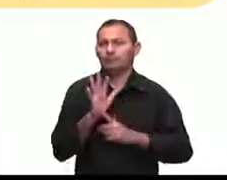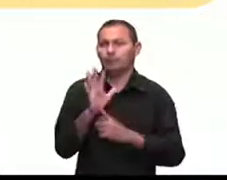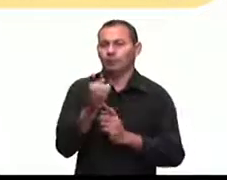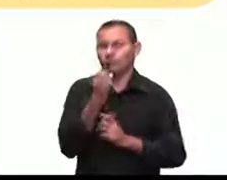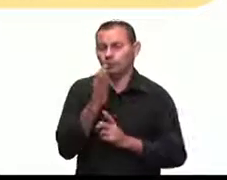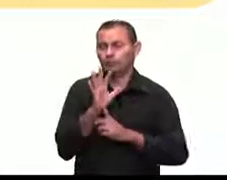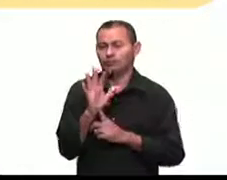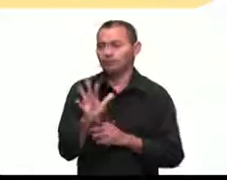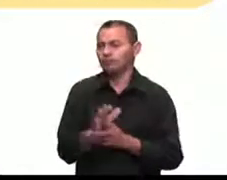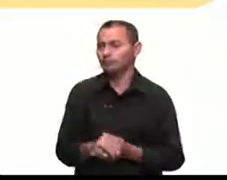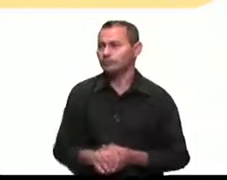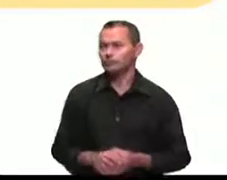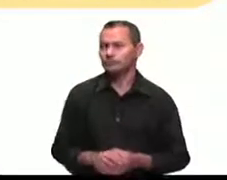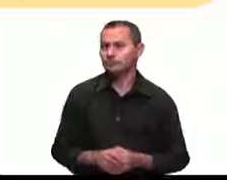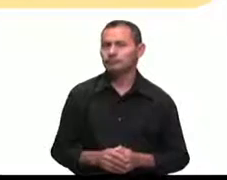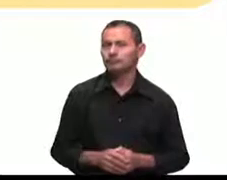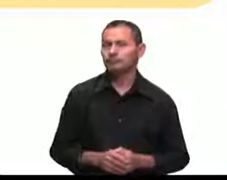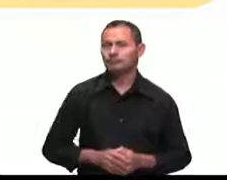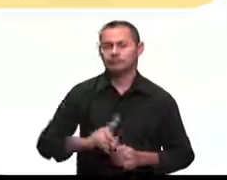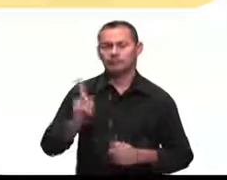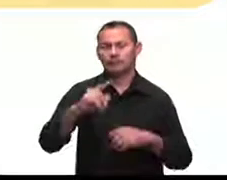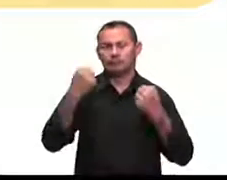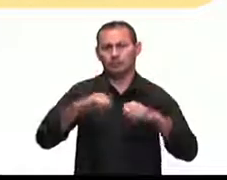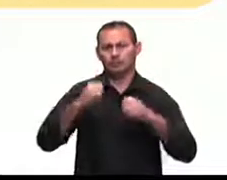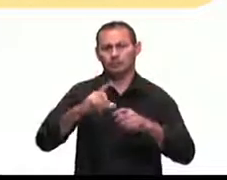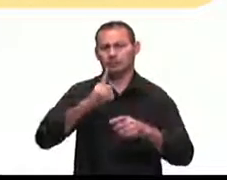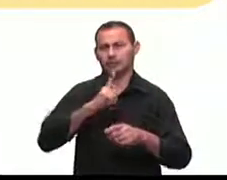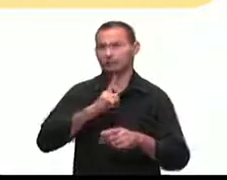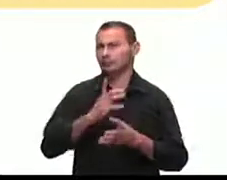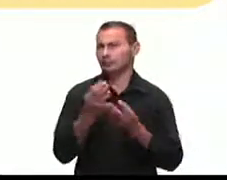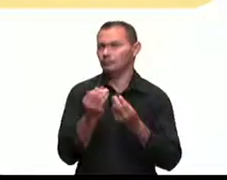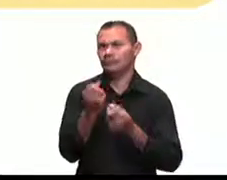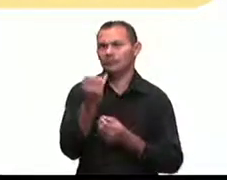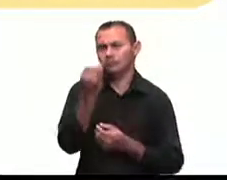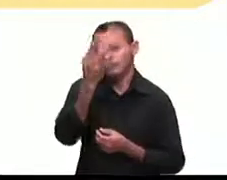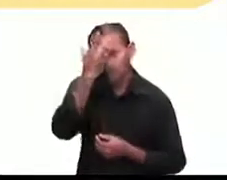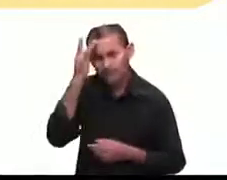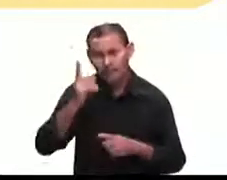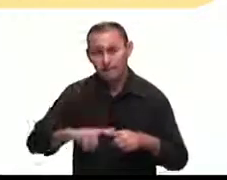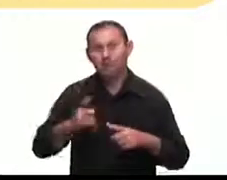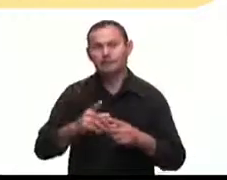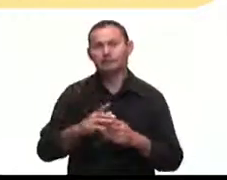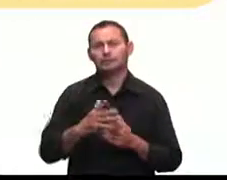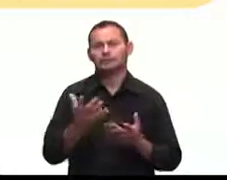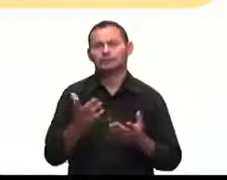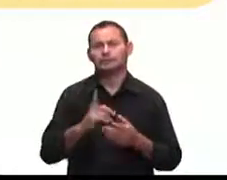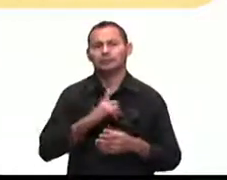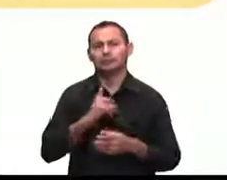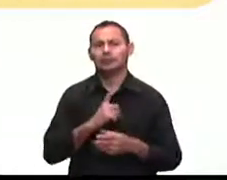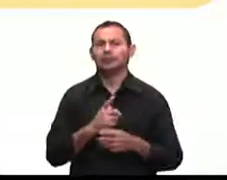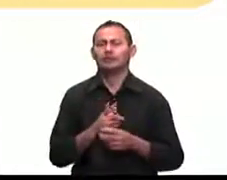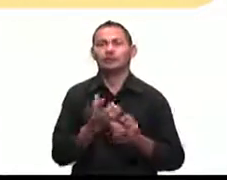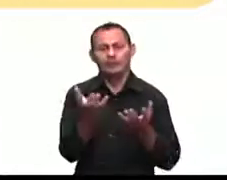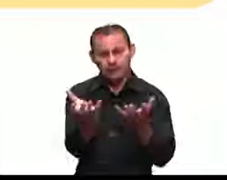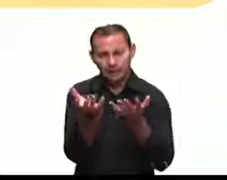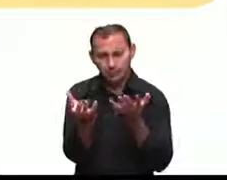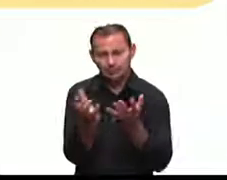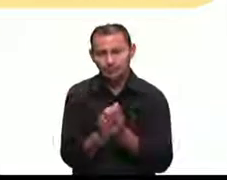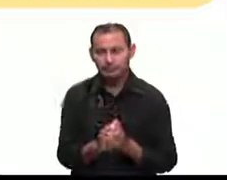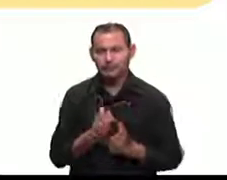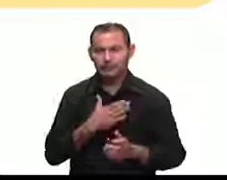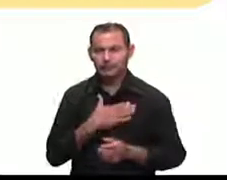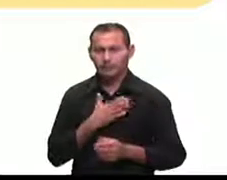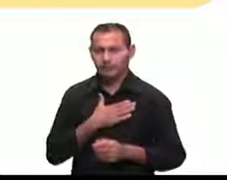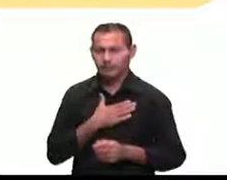amostra. Então, não preciso pegar tantas pessoas, mas essas pessoas que têm propensão à